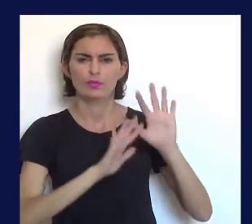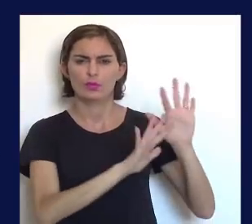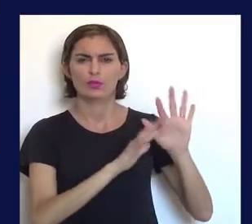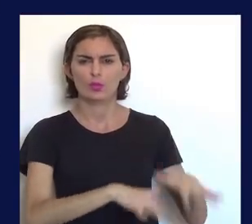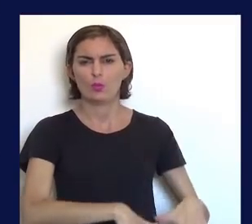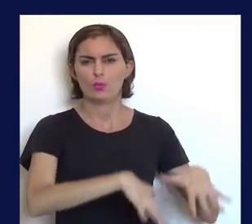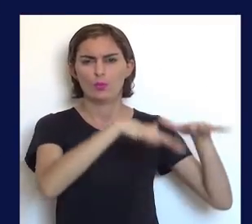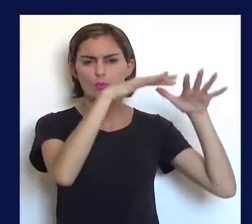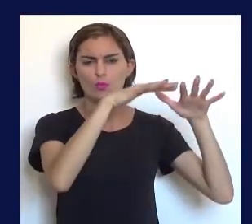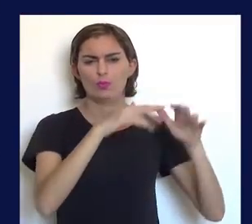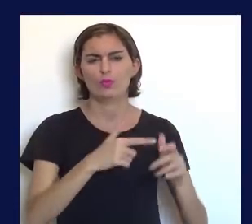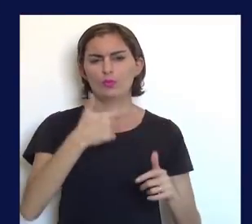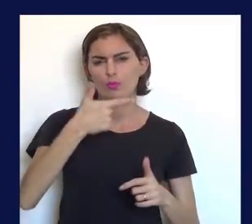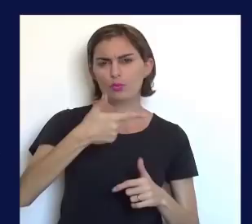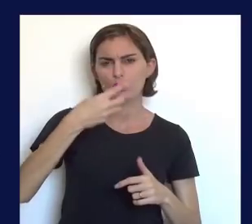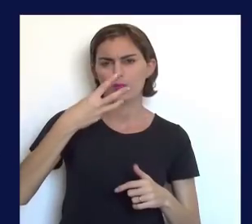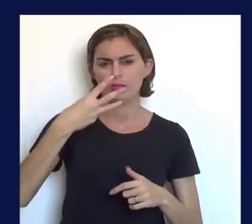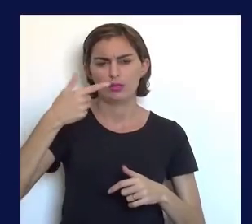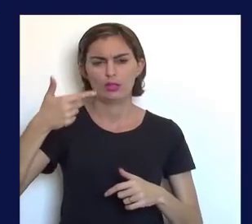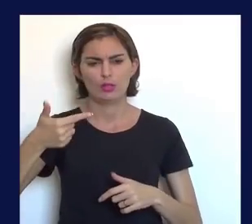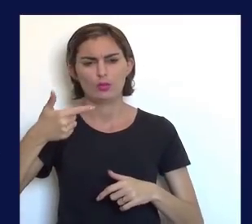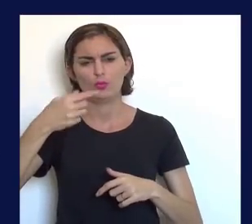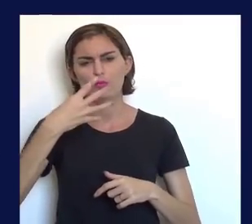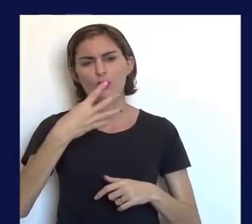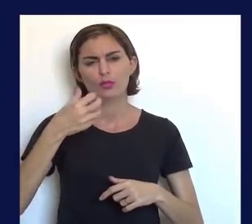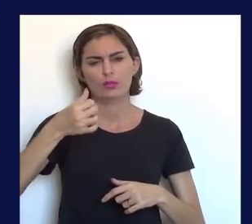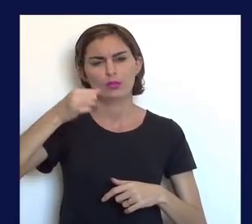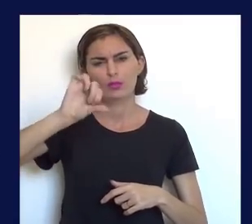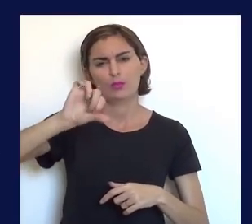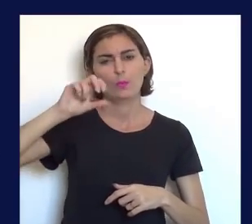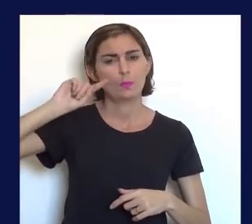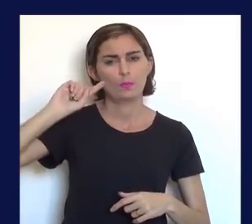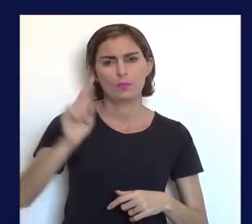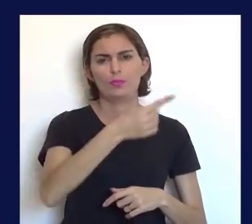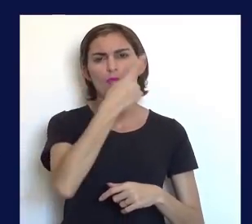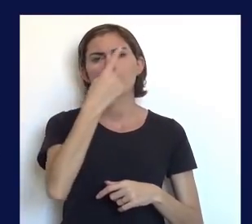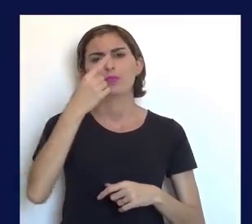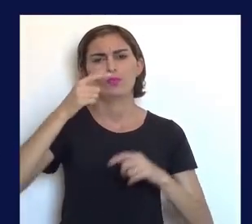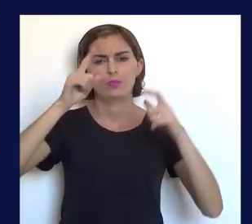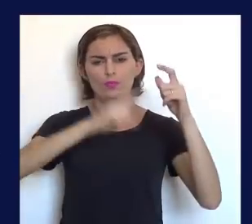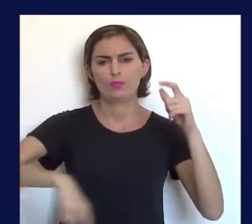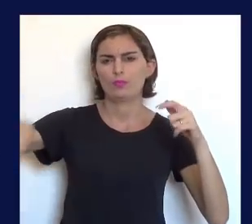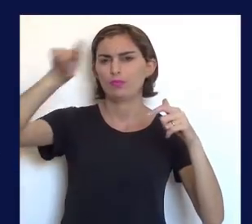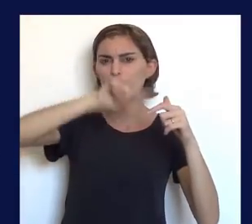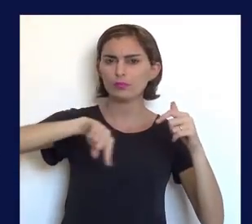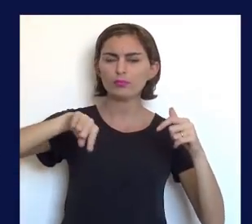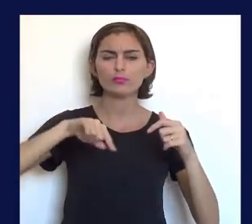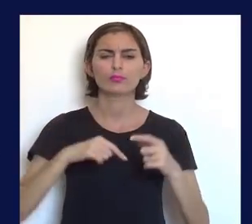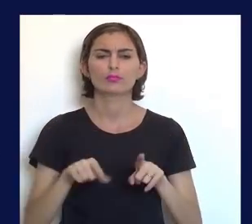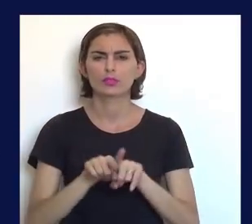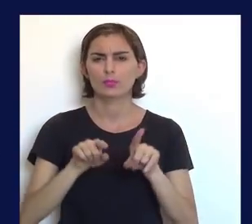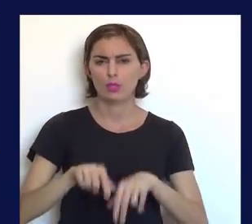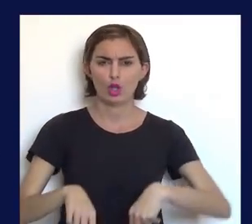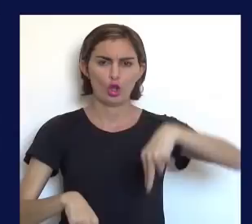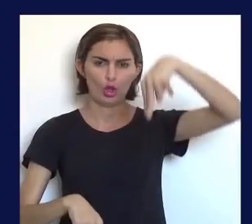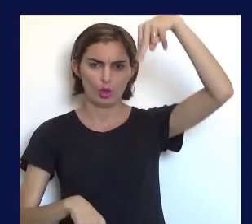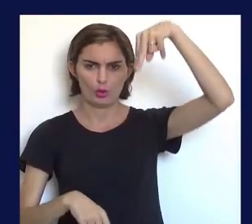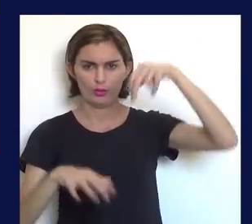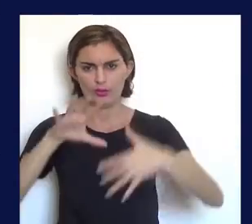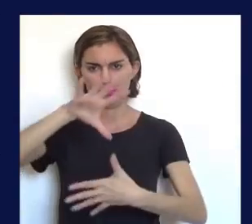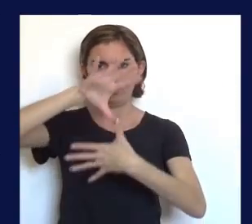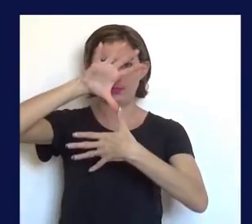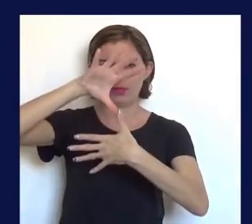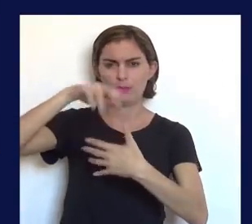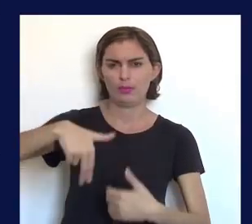de aproximadamente 231 mil pneus inservíveis. Indo para a região Norte, no